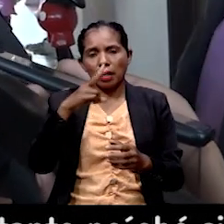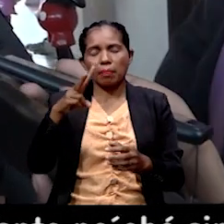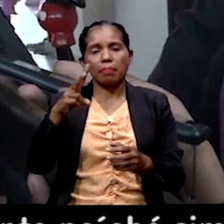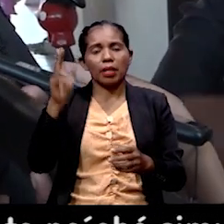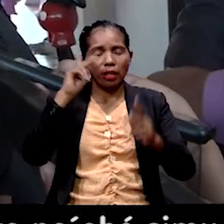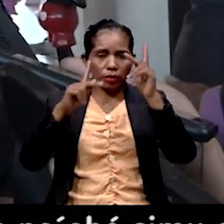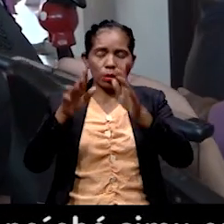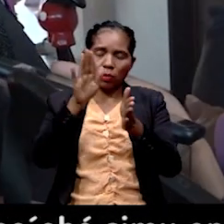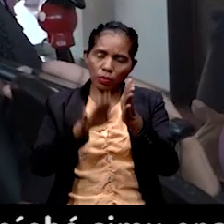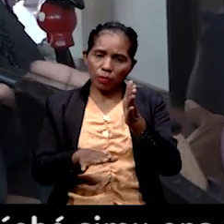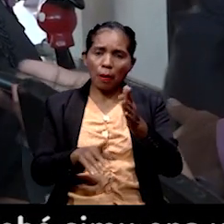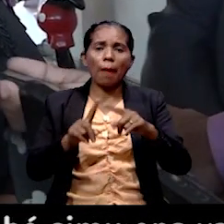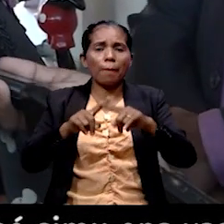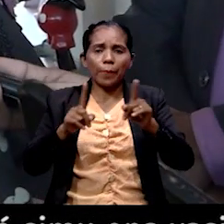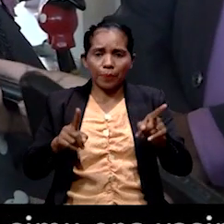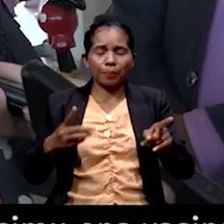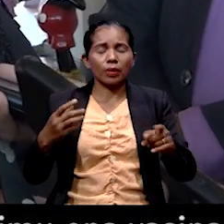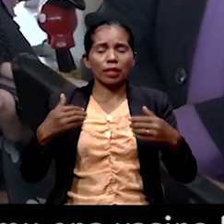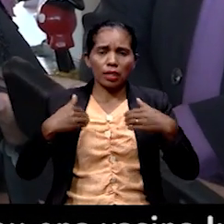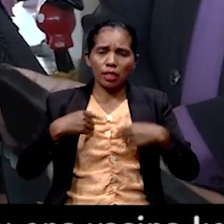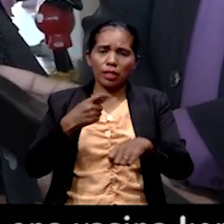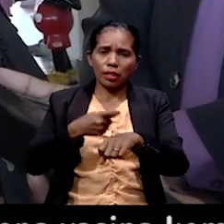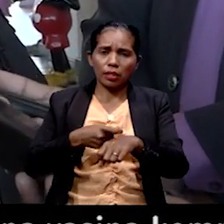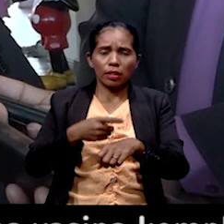ida sekali kita lah tena onda sida seluk mai fali